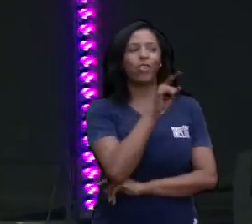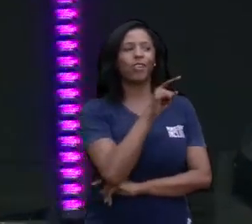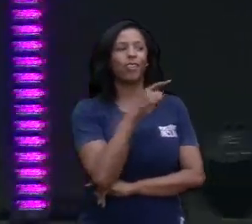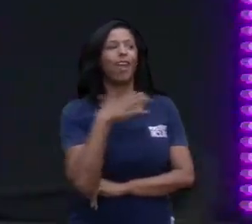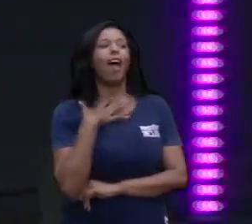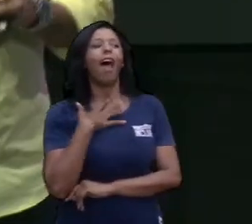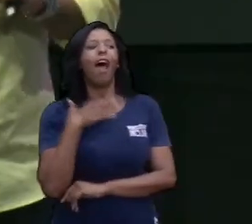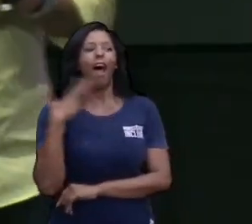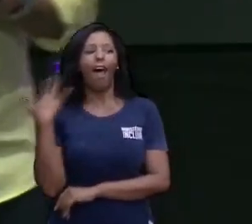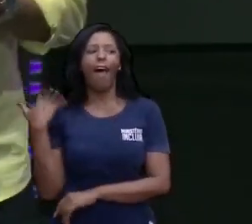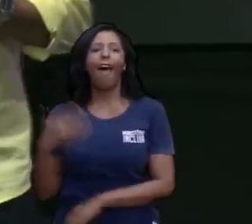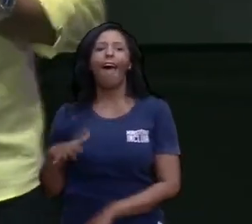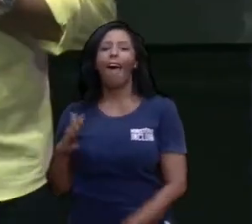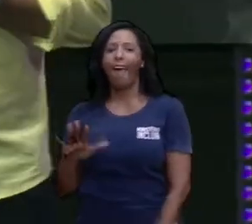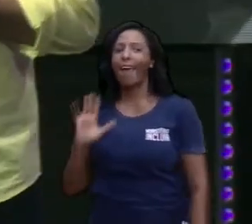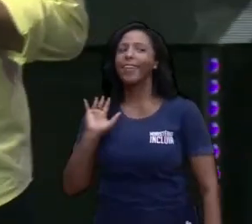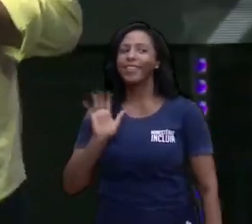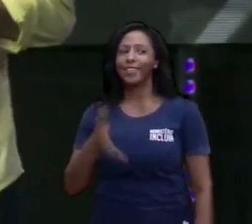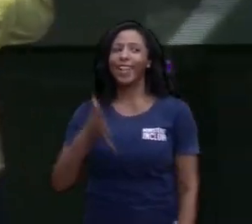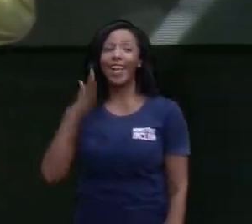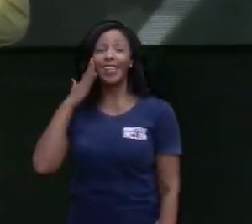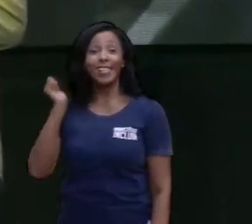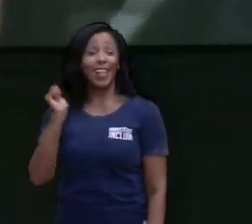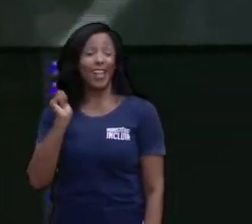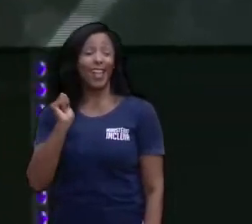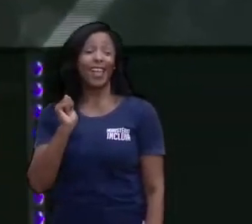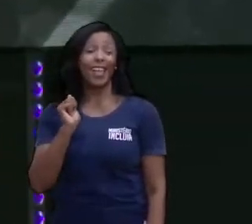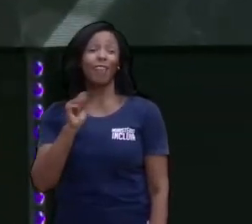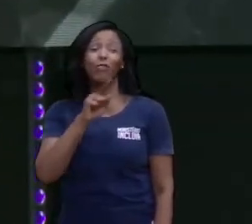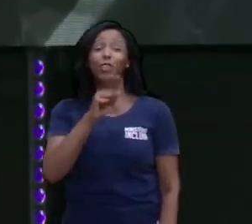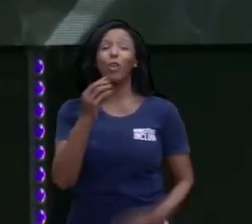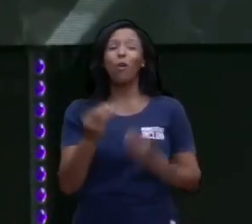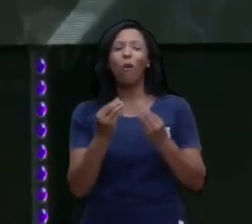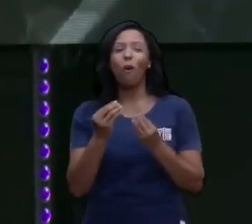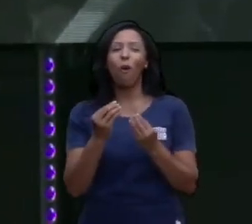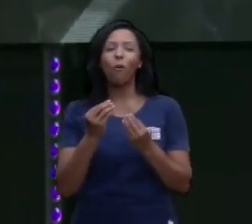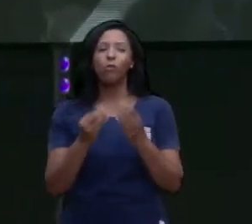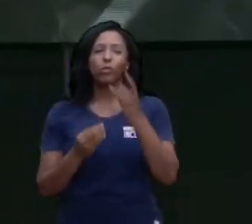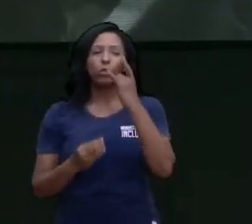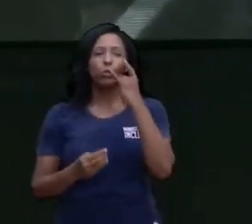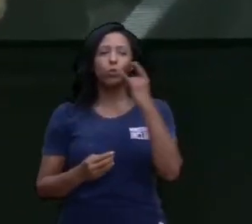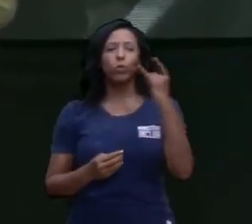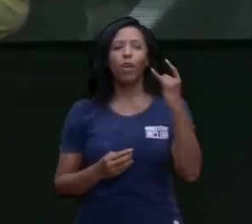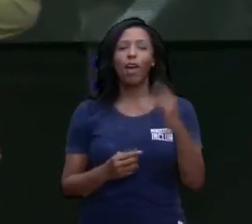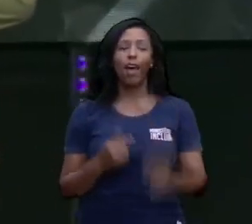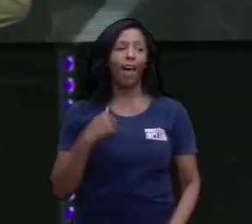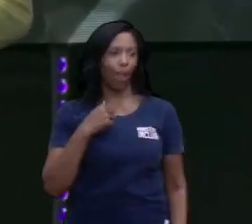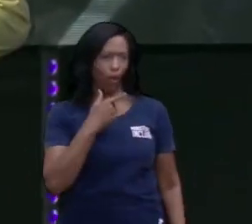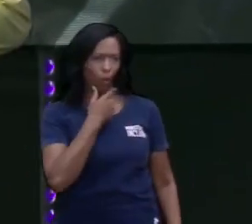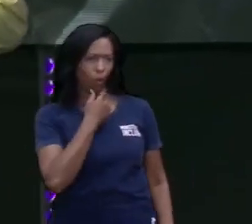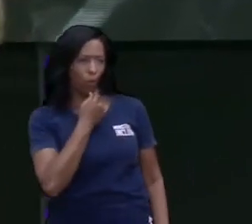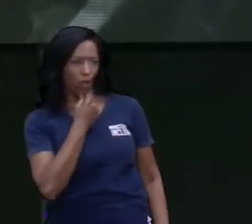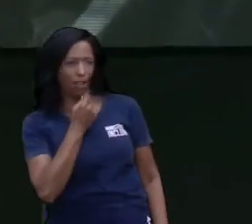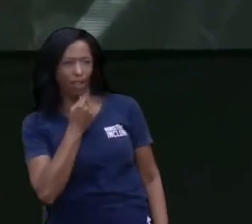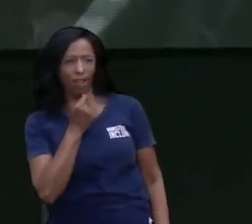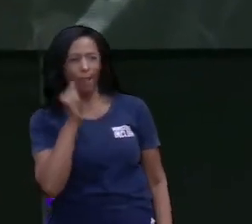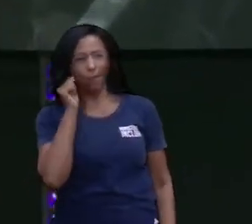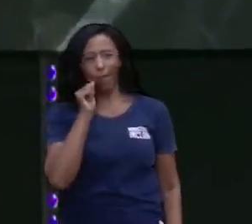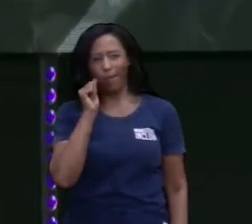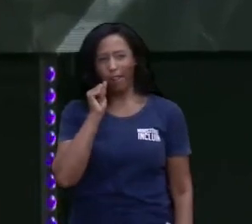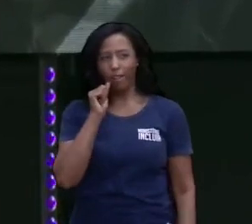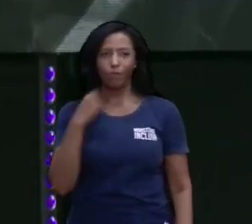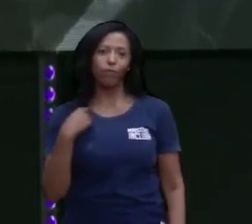e a esse é o fraquinho dele já sabe tão fraco Ele sabe é mulher aí bota mulher homem botar um homem